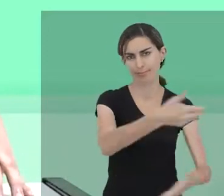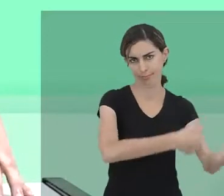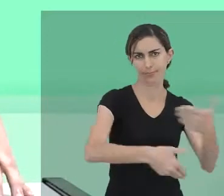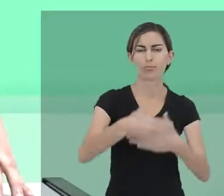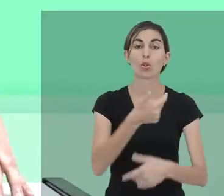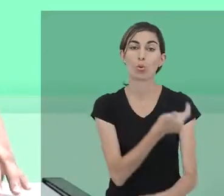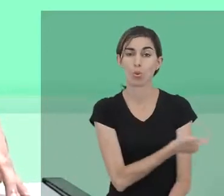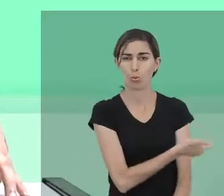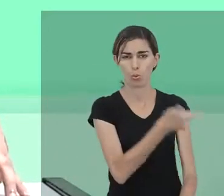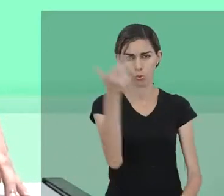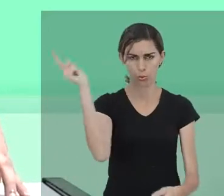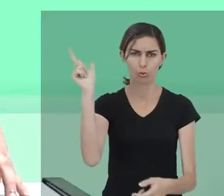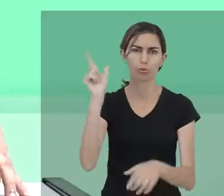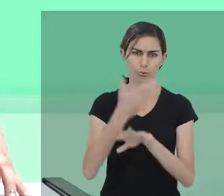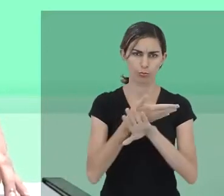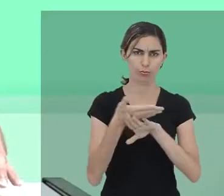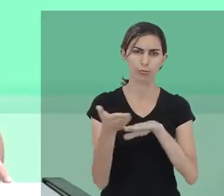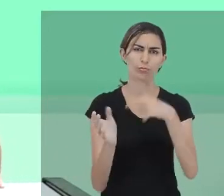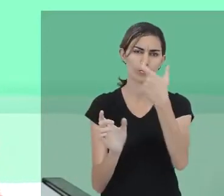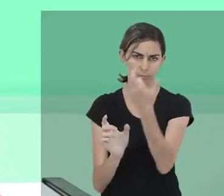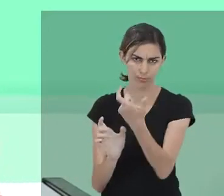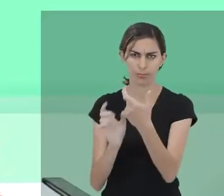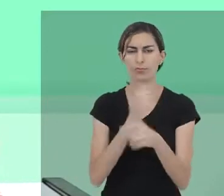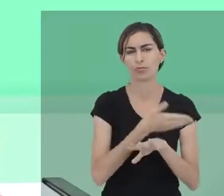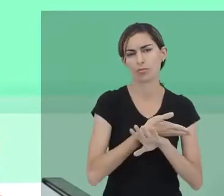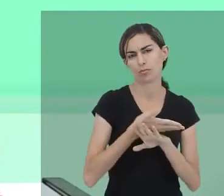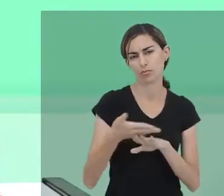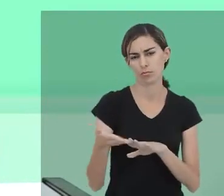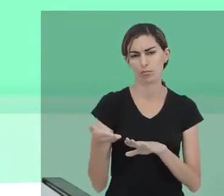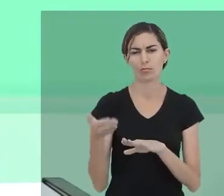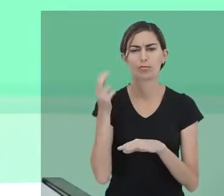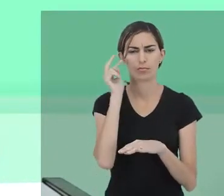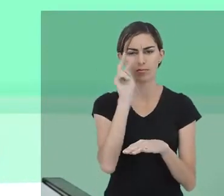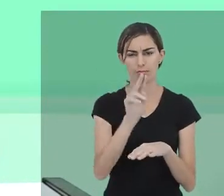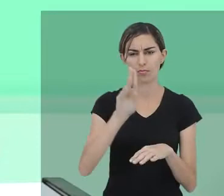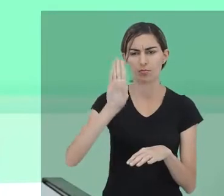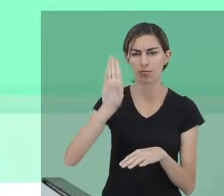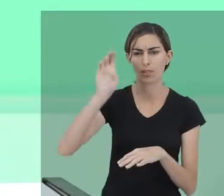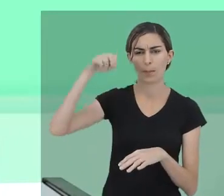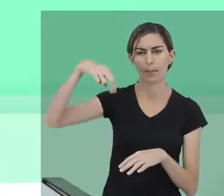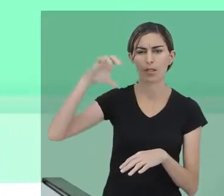Uma outro termo que também a gente vê muito é o